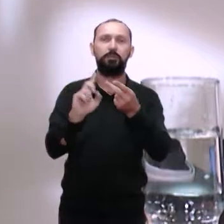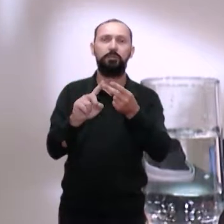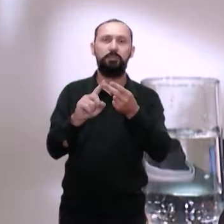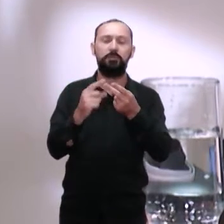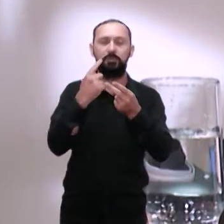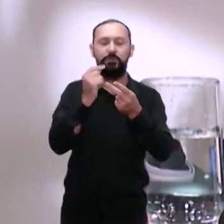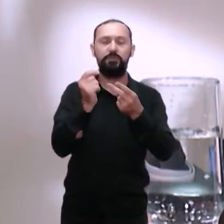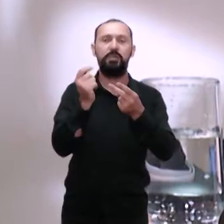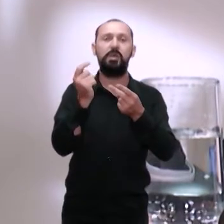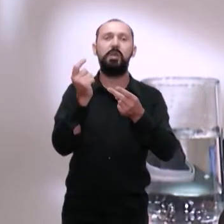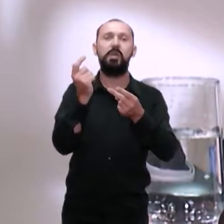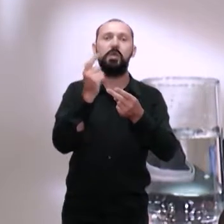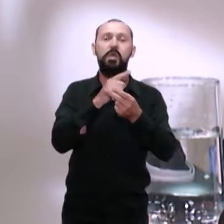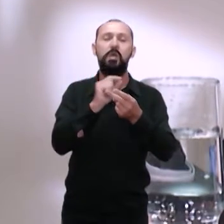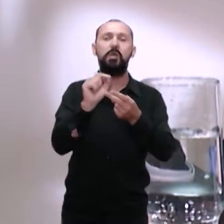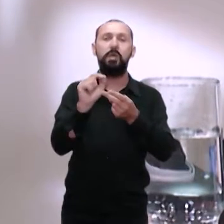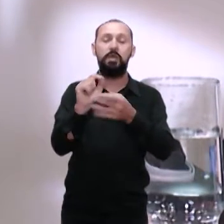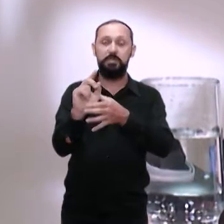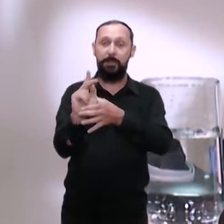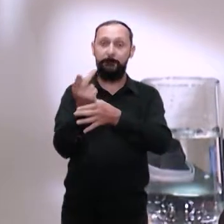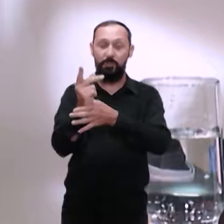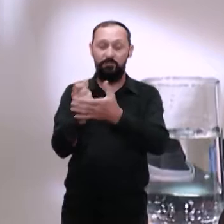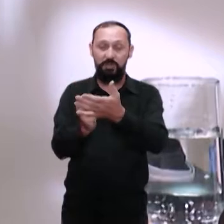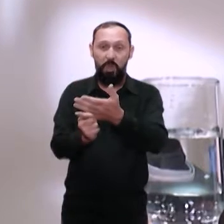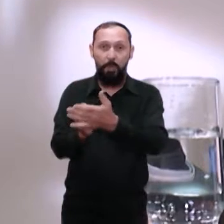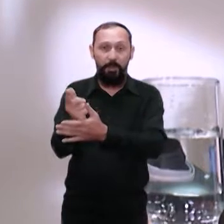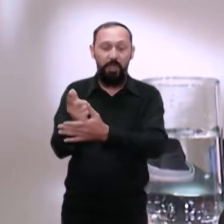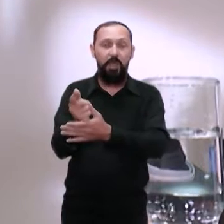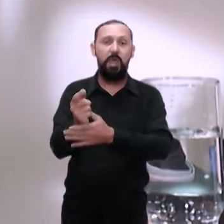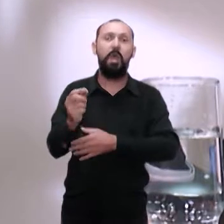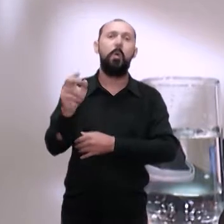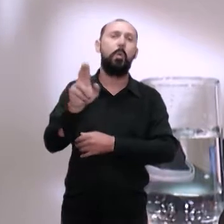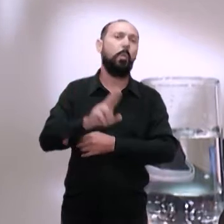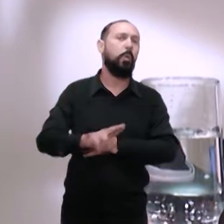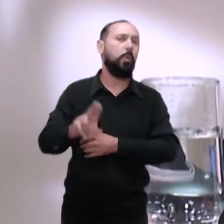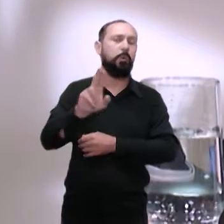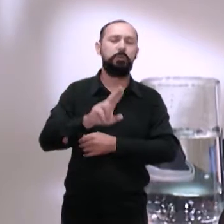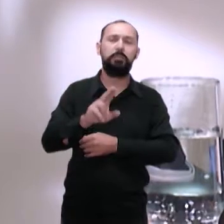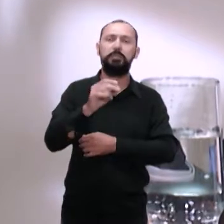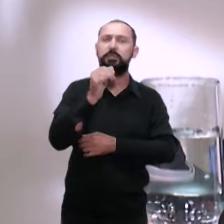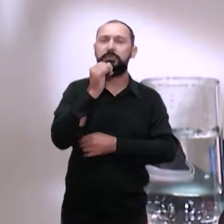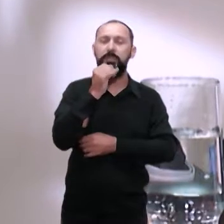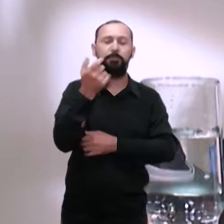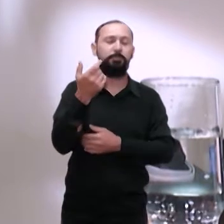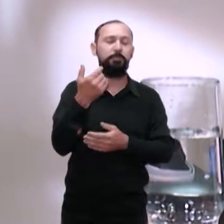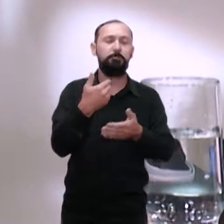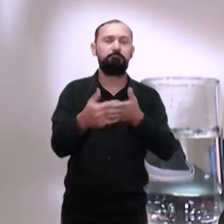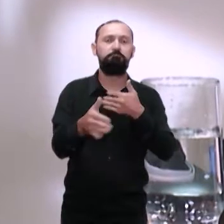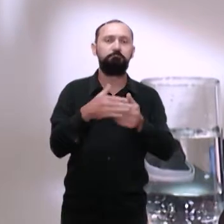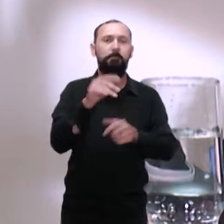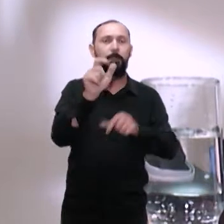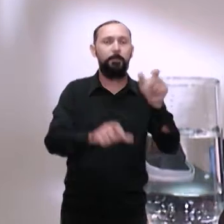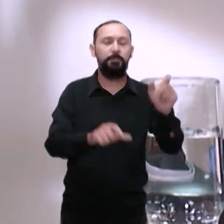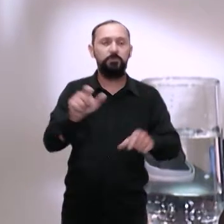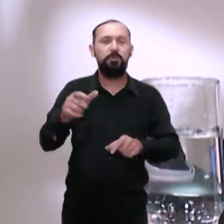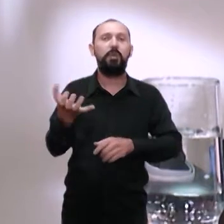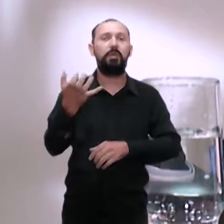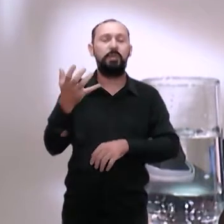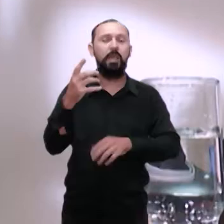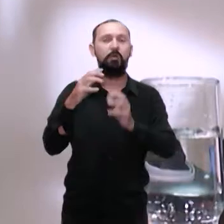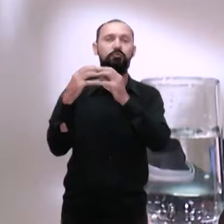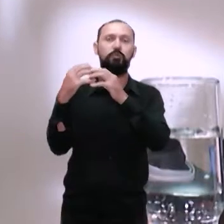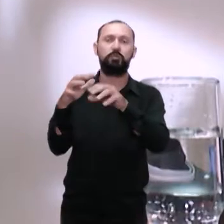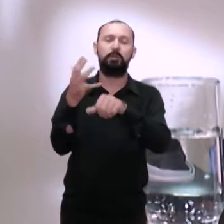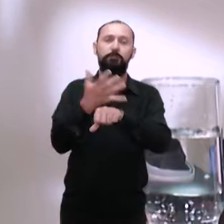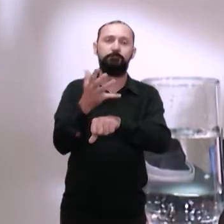a aquisição, né, desse programa é utilizado por pessoas que